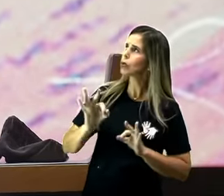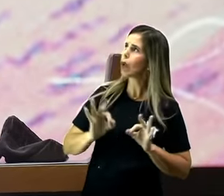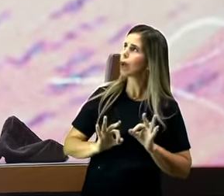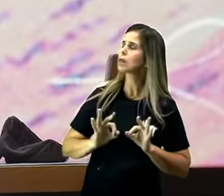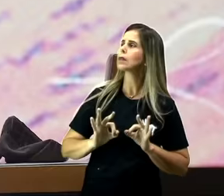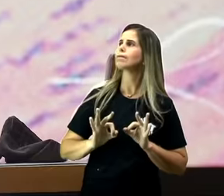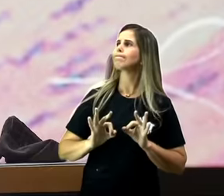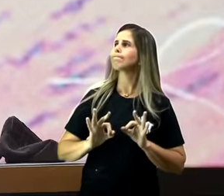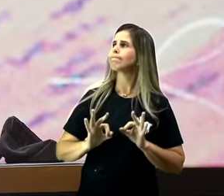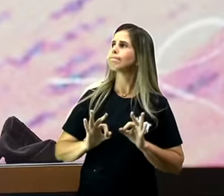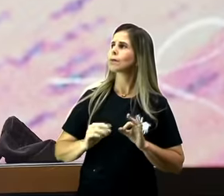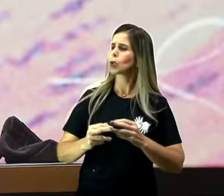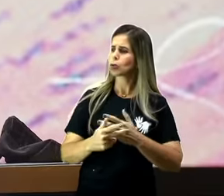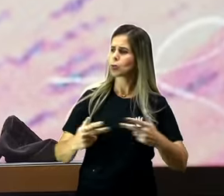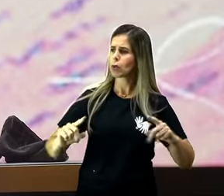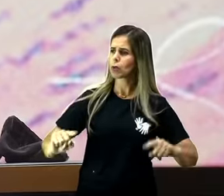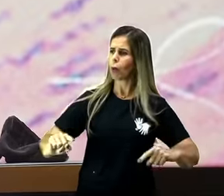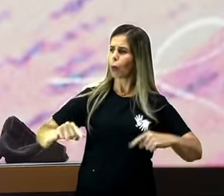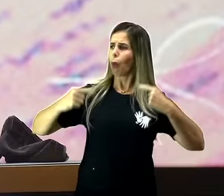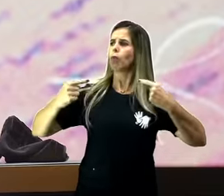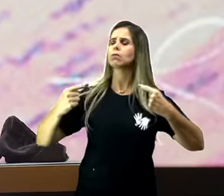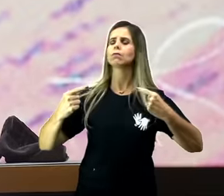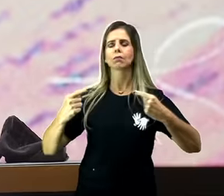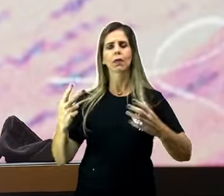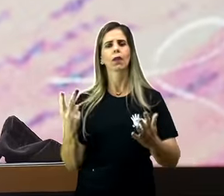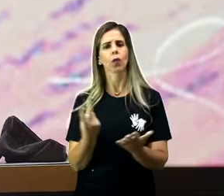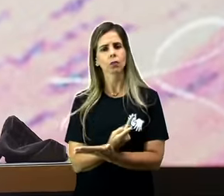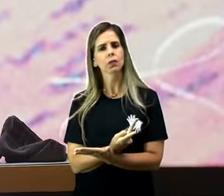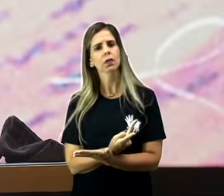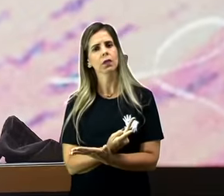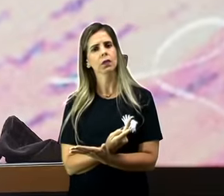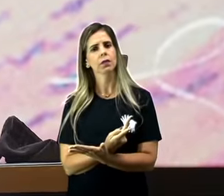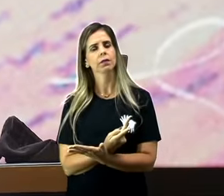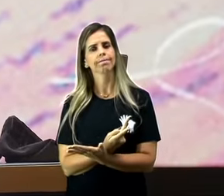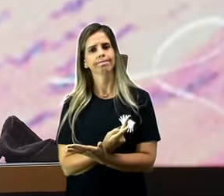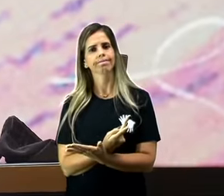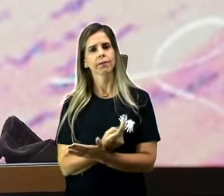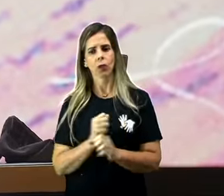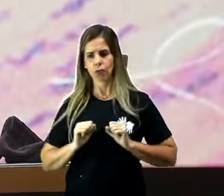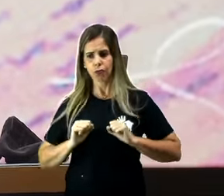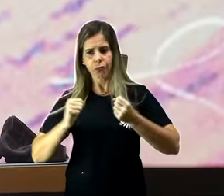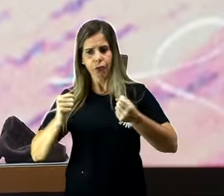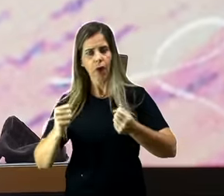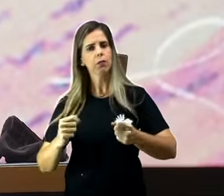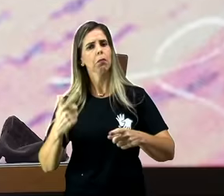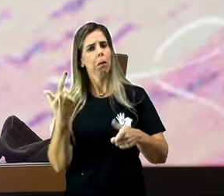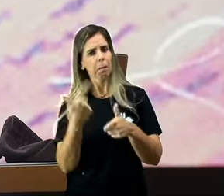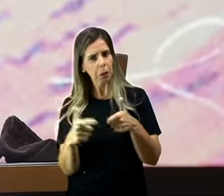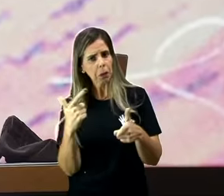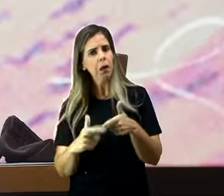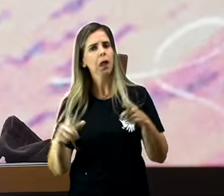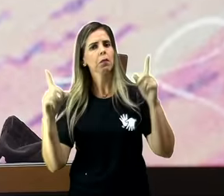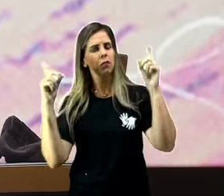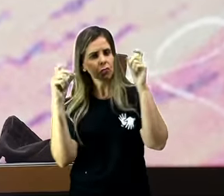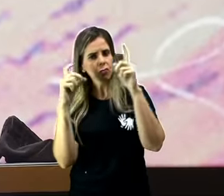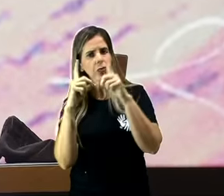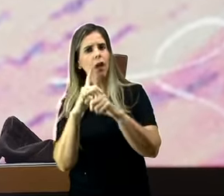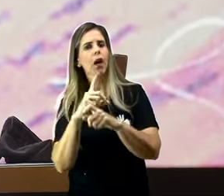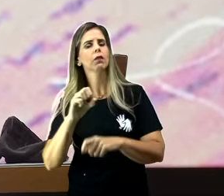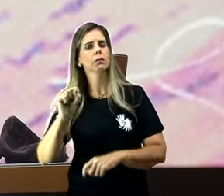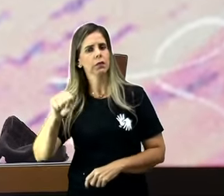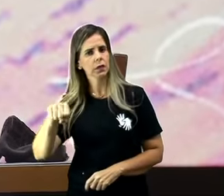aumentam. Eu enfrento coisas que eu nunca tinha enfrentado antes. Deus nunca me colocou num propósito ou num